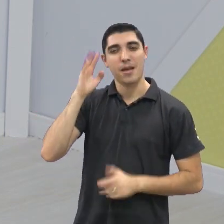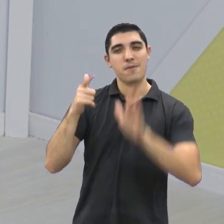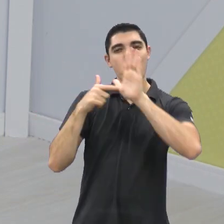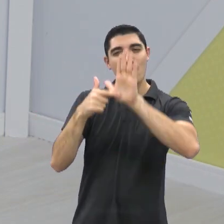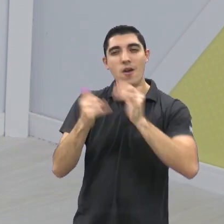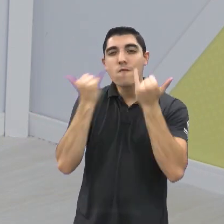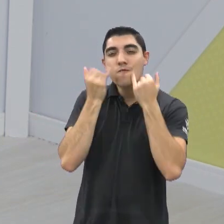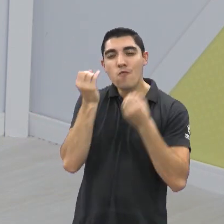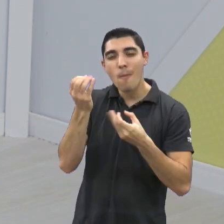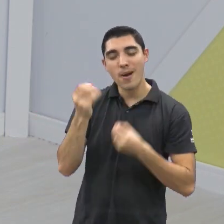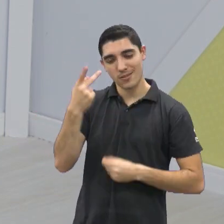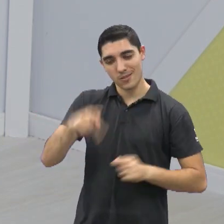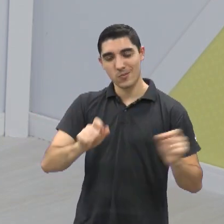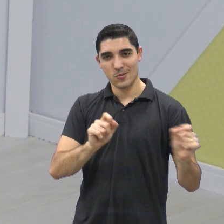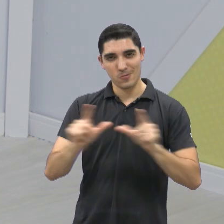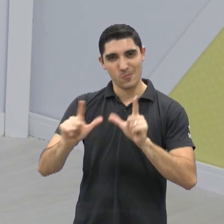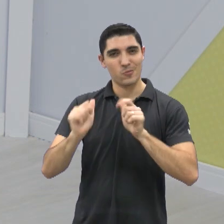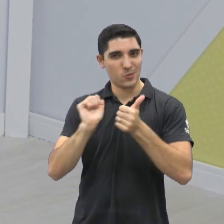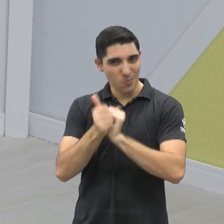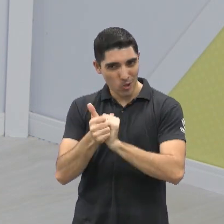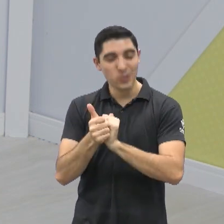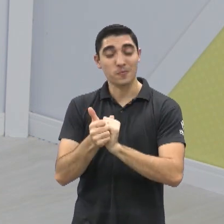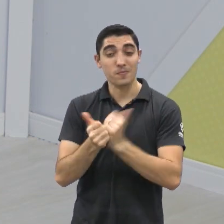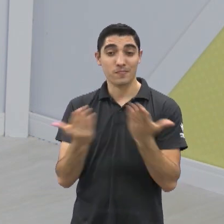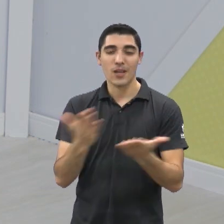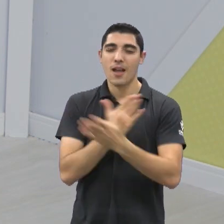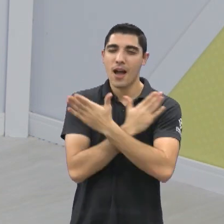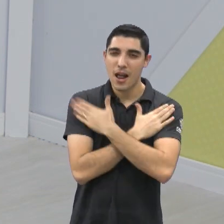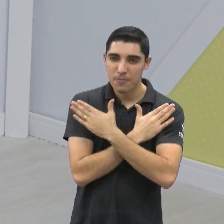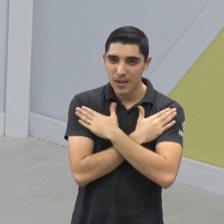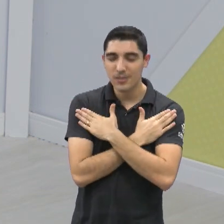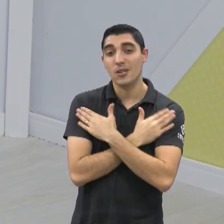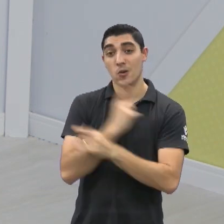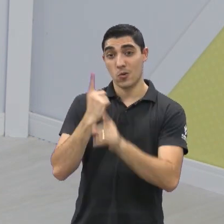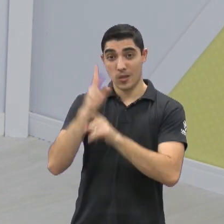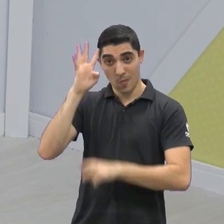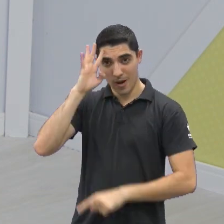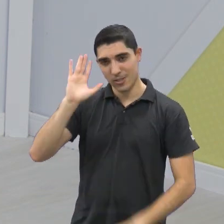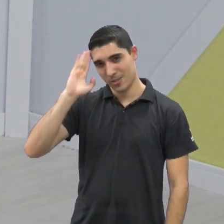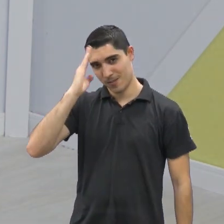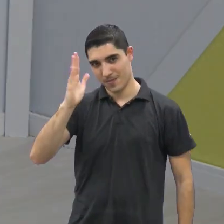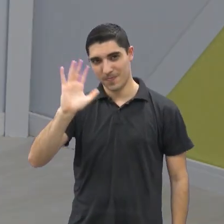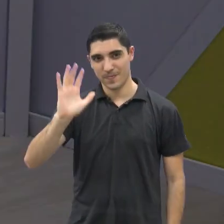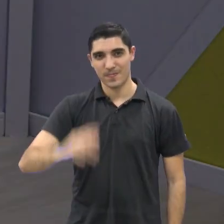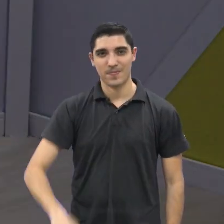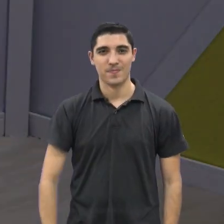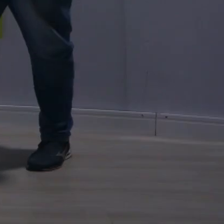da nossa cidade. E grande equipe também. De minha parte, grande abraço. Até quarta-feira. Tchau, tchau.